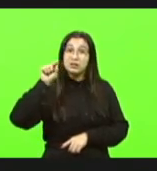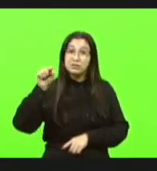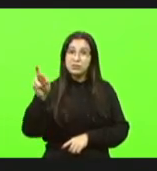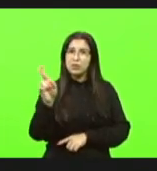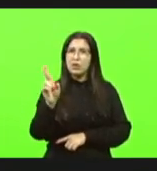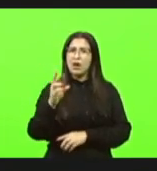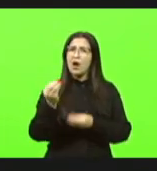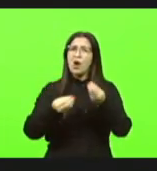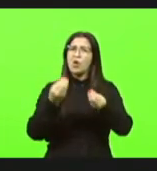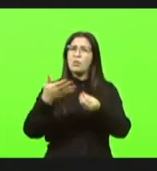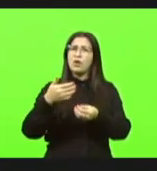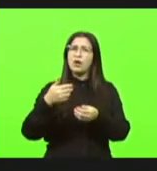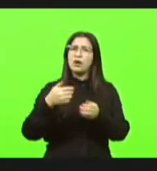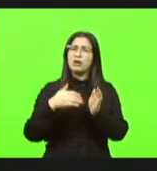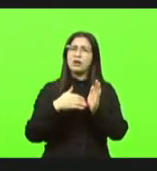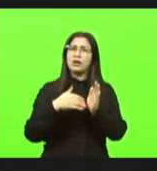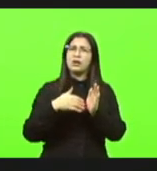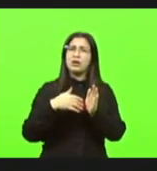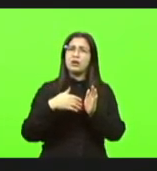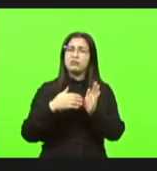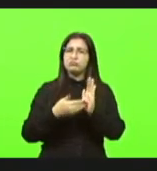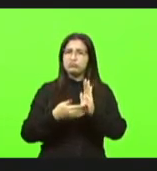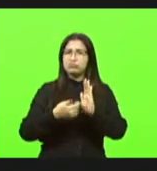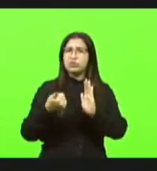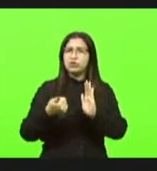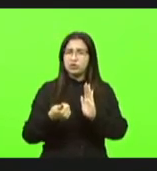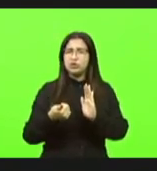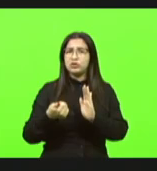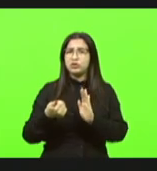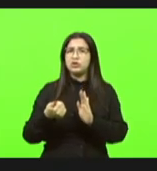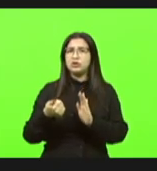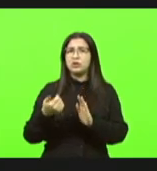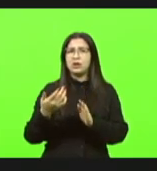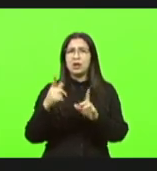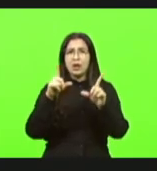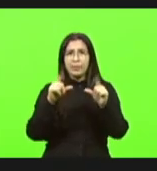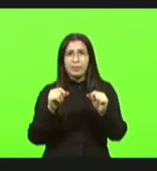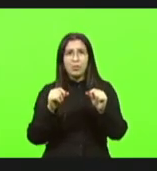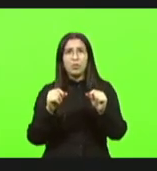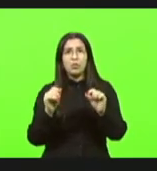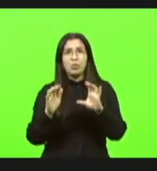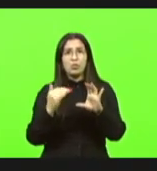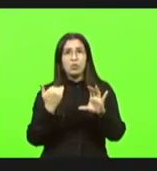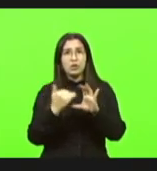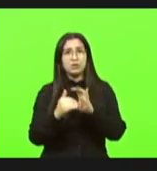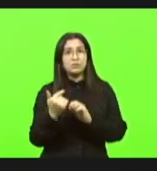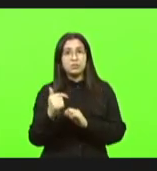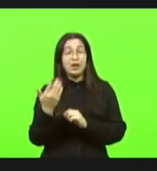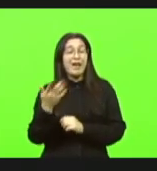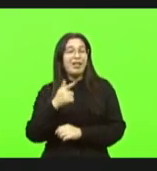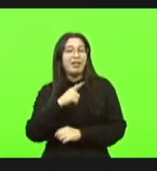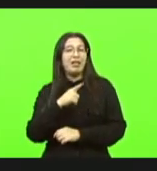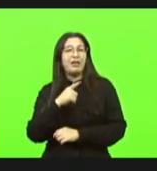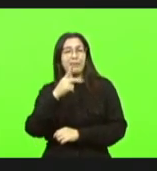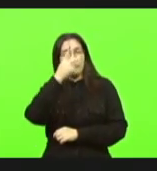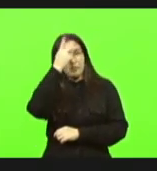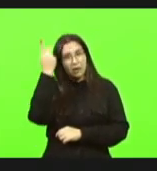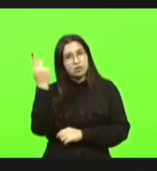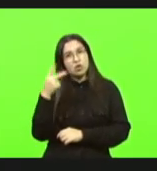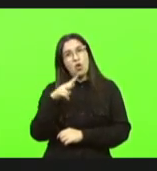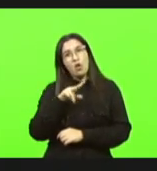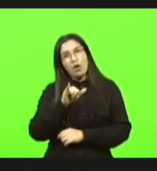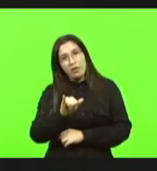desconto em cima de quem é que pouco recebe a gente tem que levar em consideração de que a gente não tá falando mais essa pessoa ela não vai é